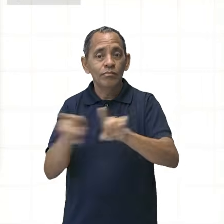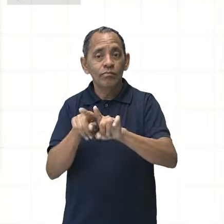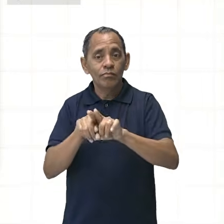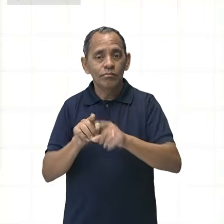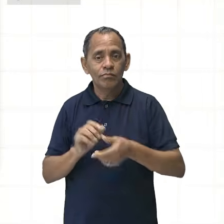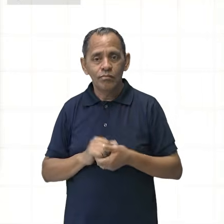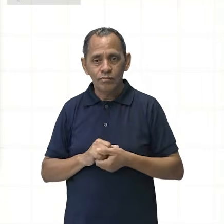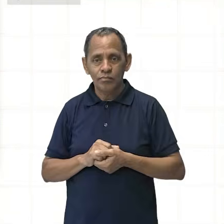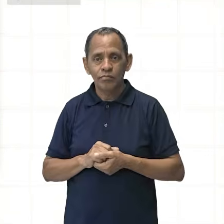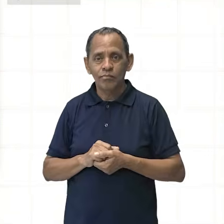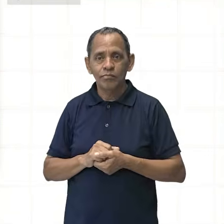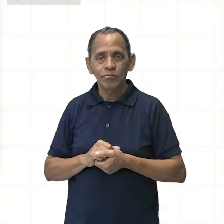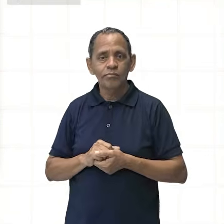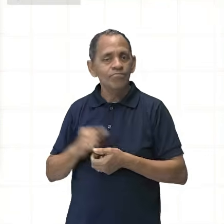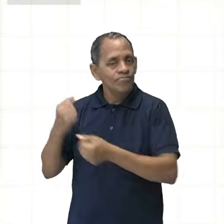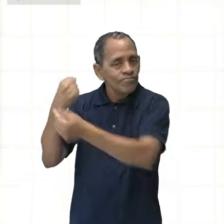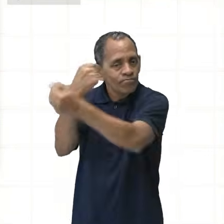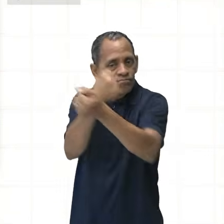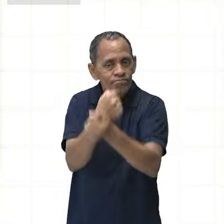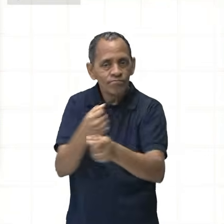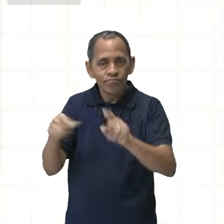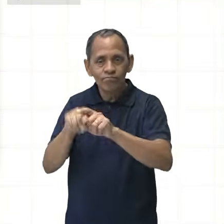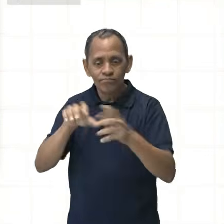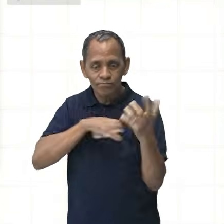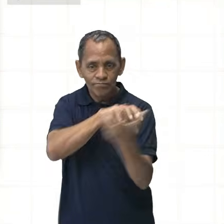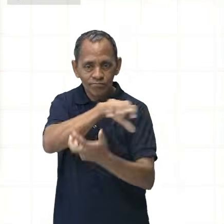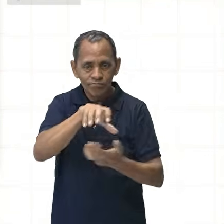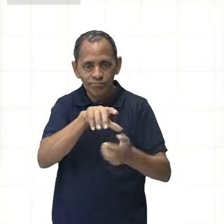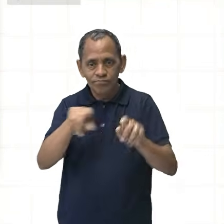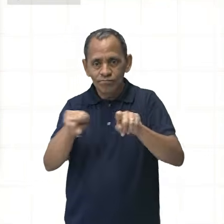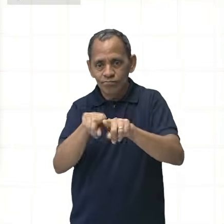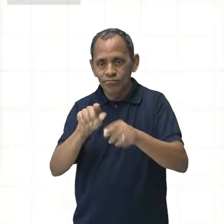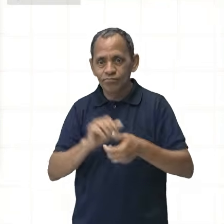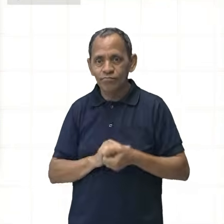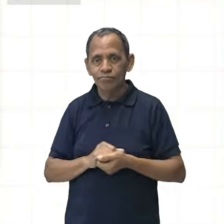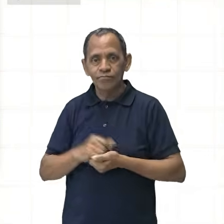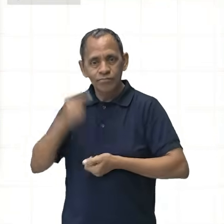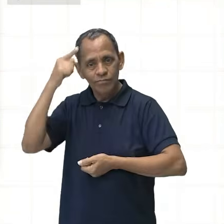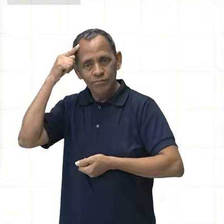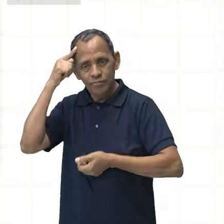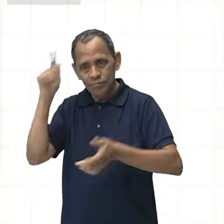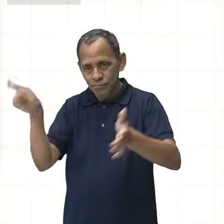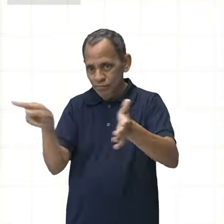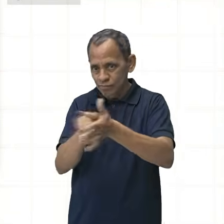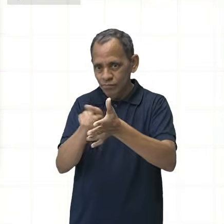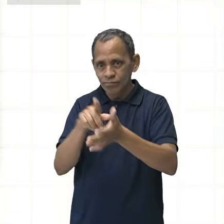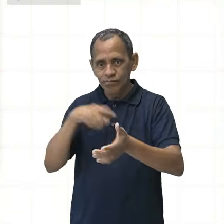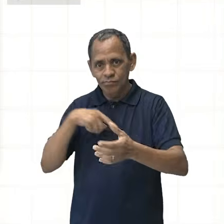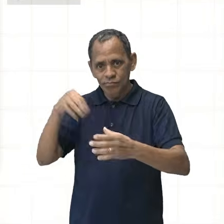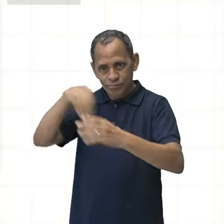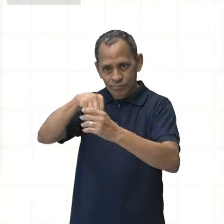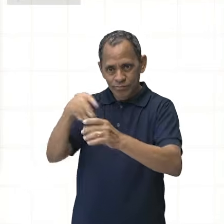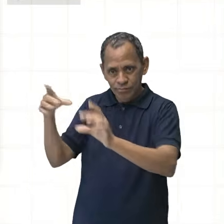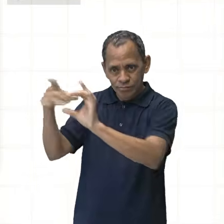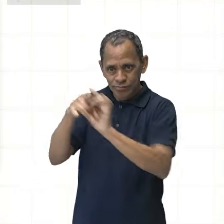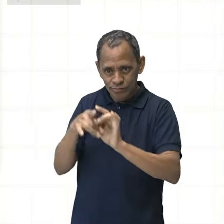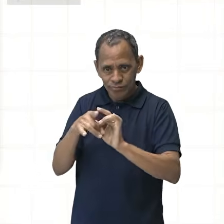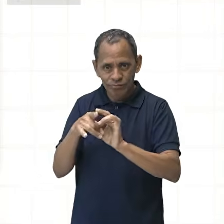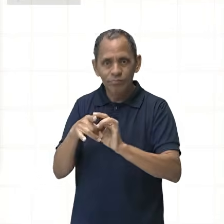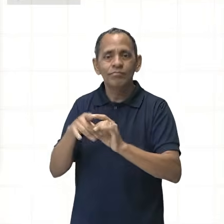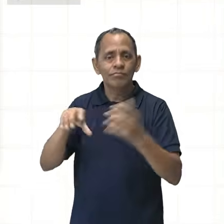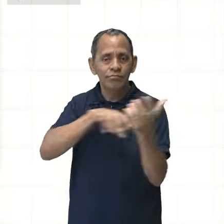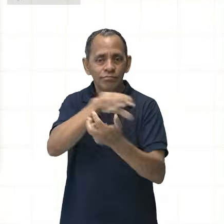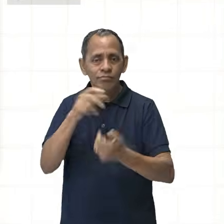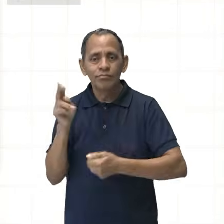coisa que é do futuro, tá, gente? Não é um bicho de 7 cabeças. E também foi um grande